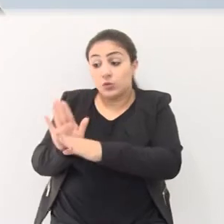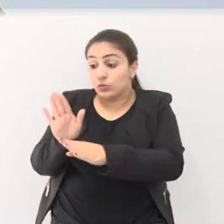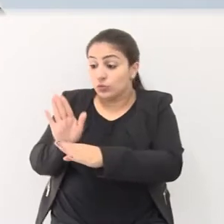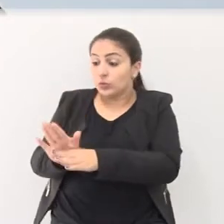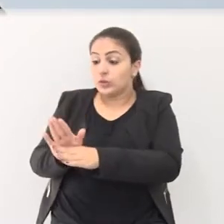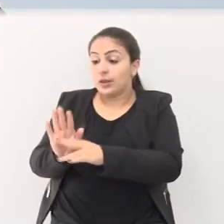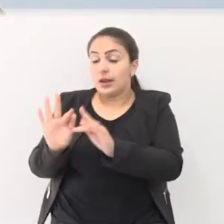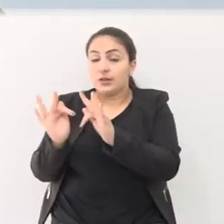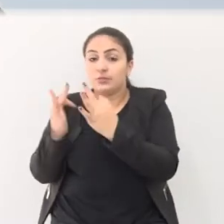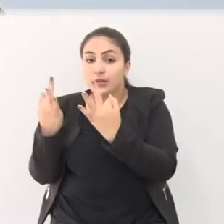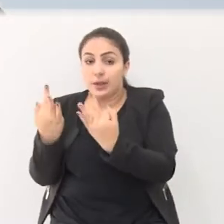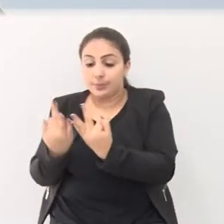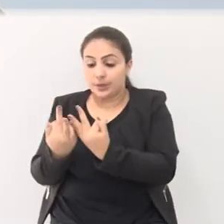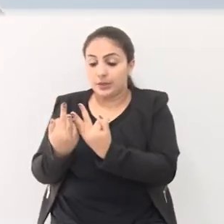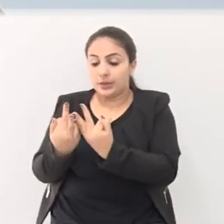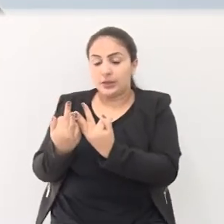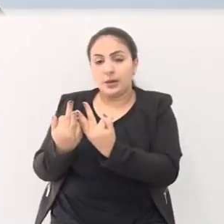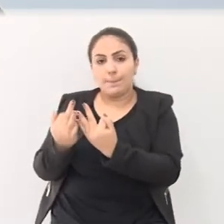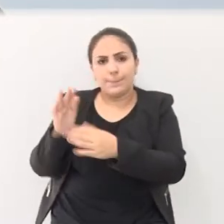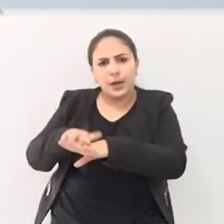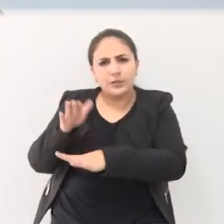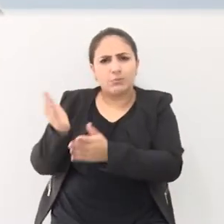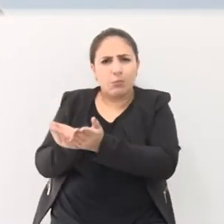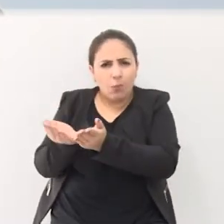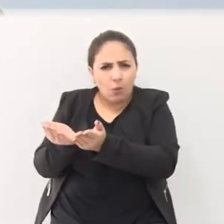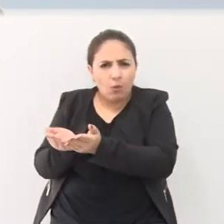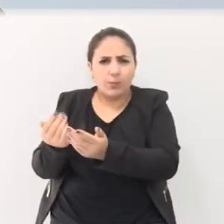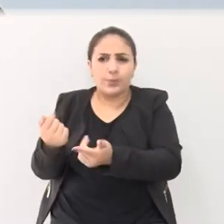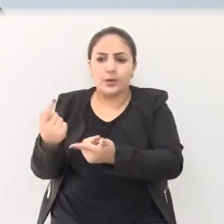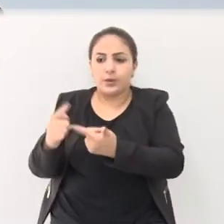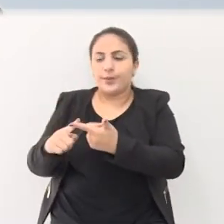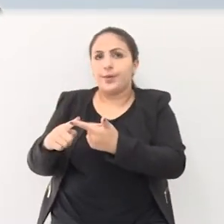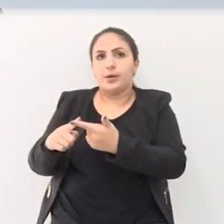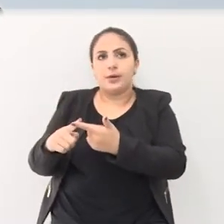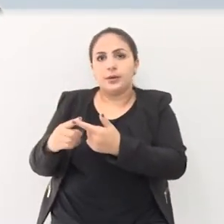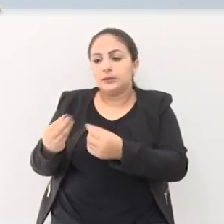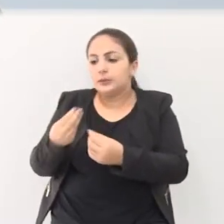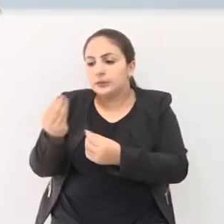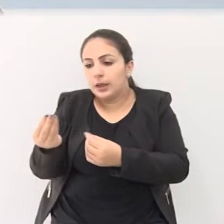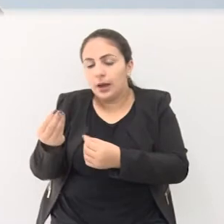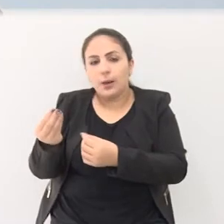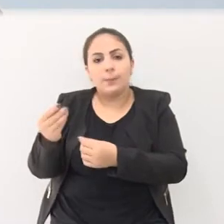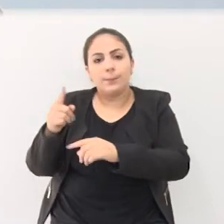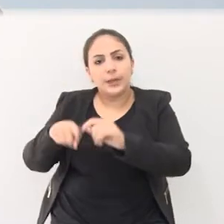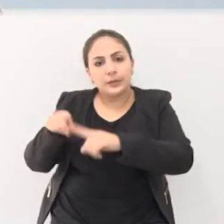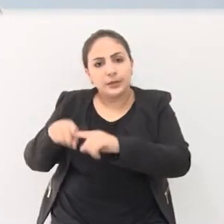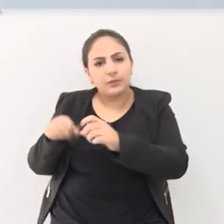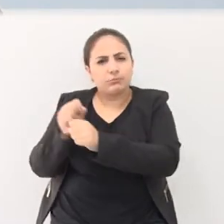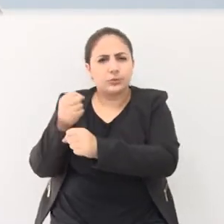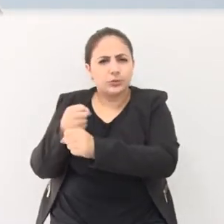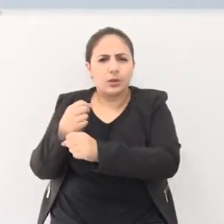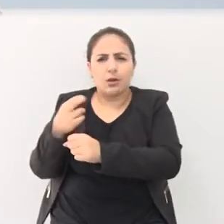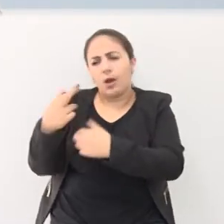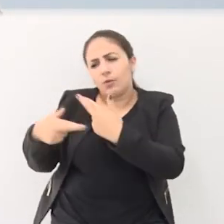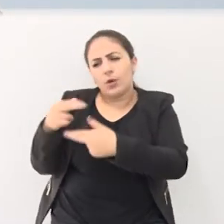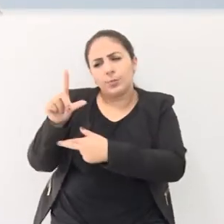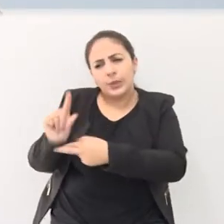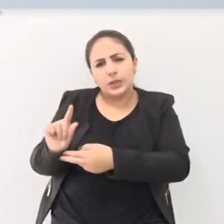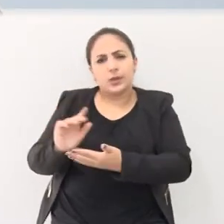no auxílio às famílias de baixa renda, com materiais de construção, pequenas